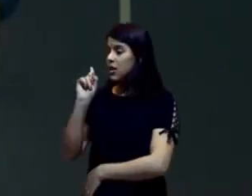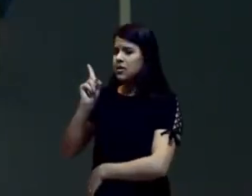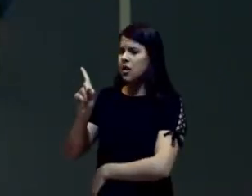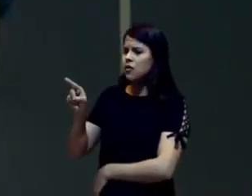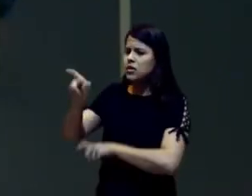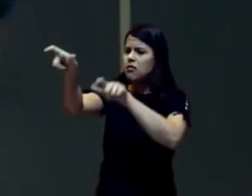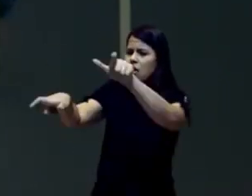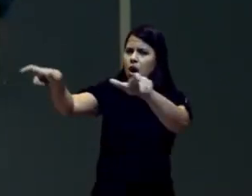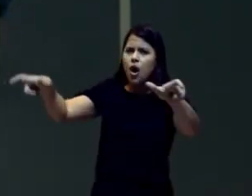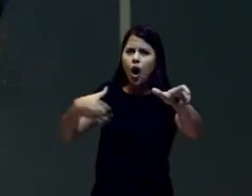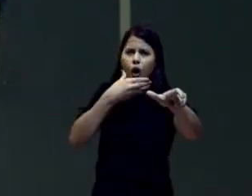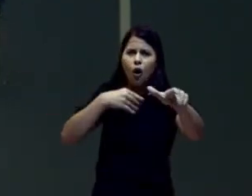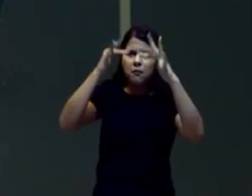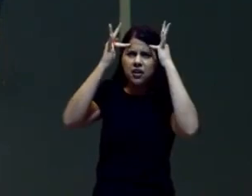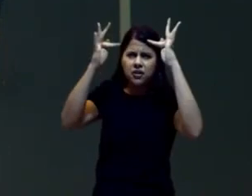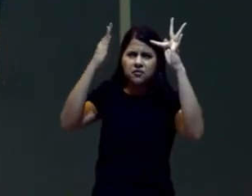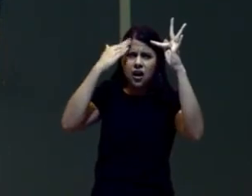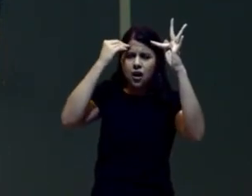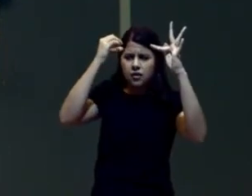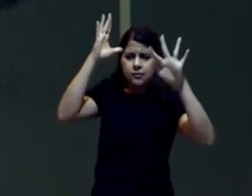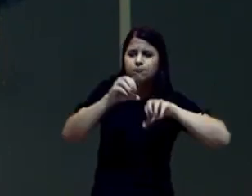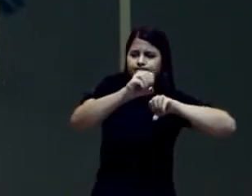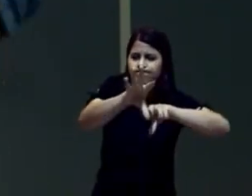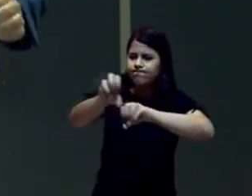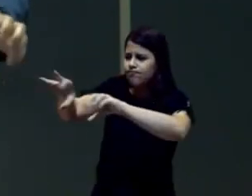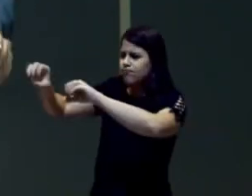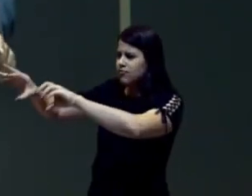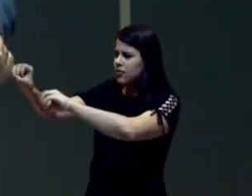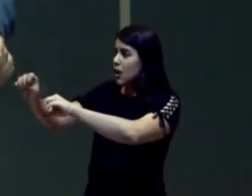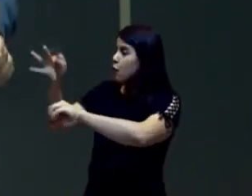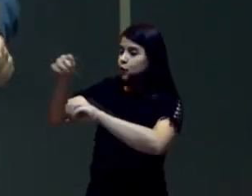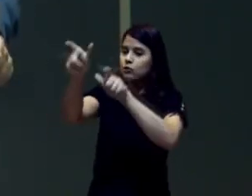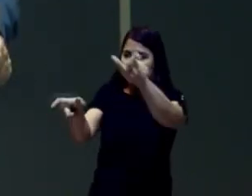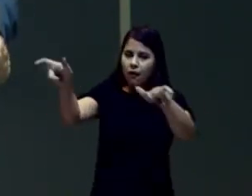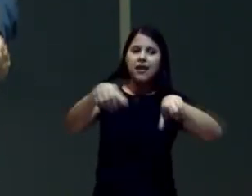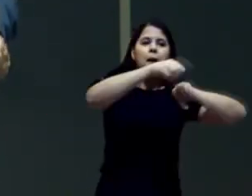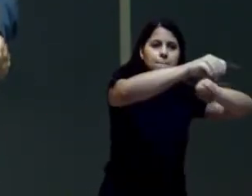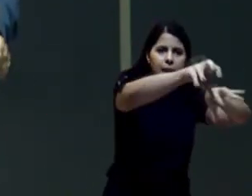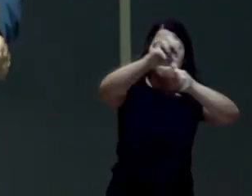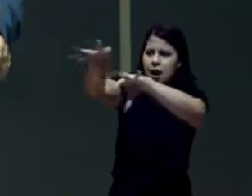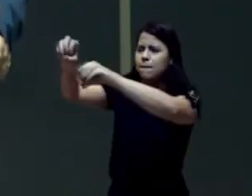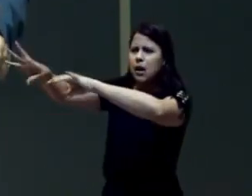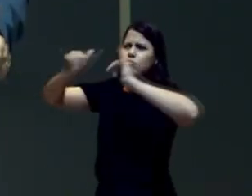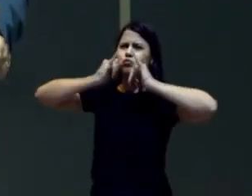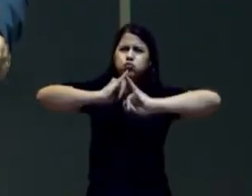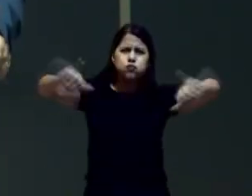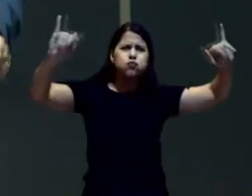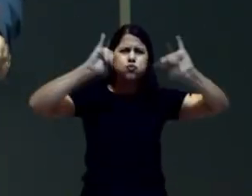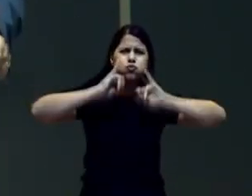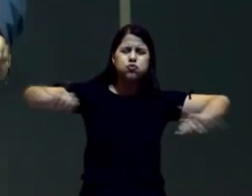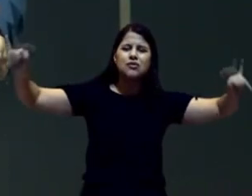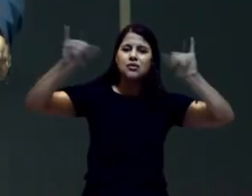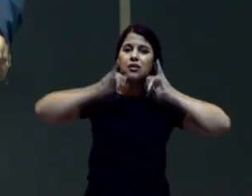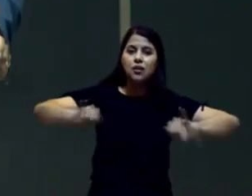transmita a homens fiéis e idôneos para instruir a outros. O testamento se abre, está lá